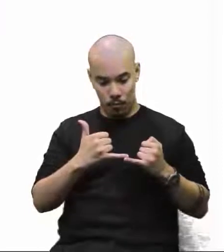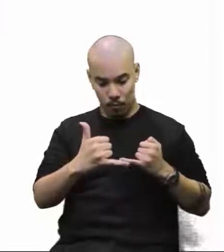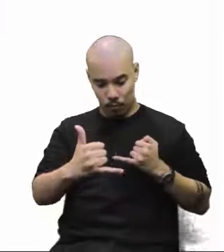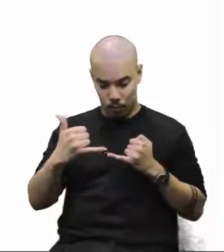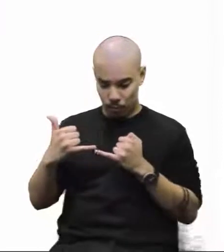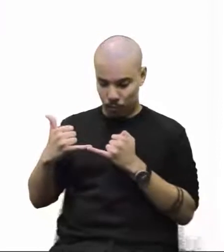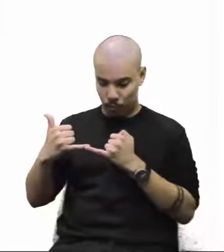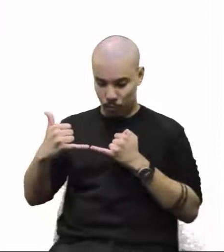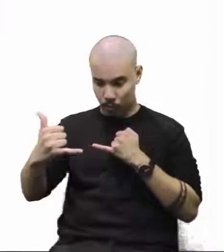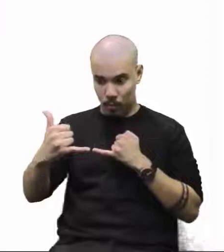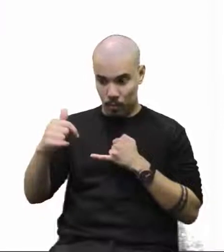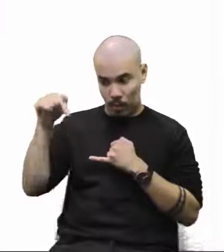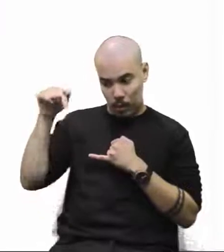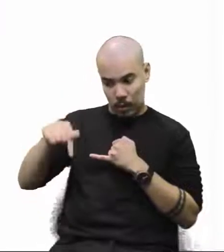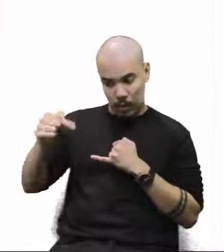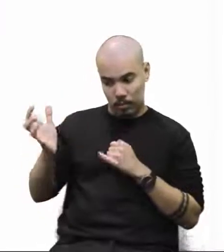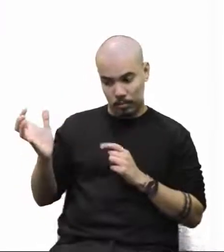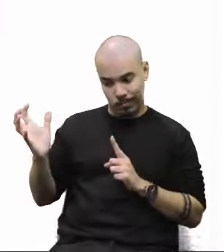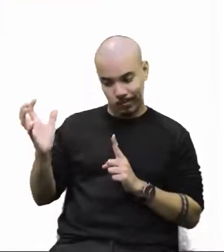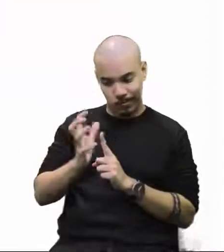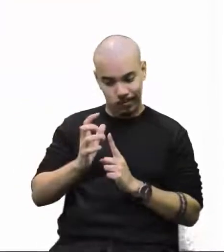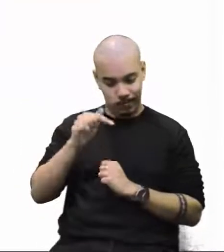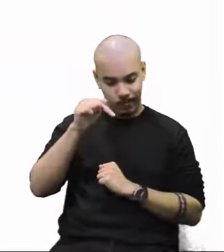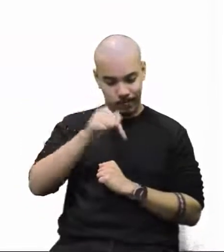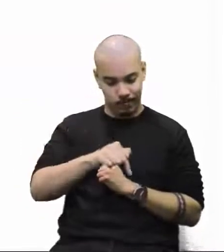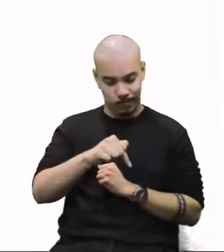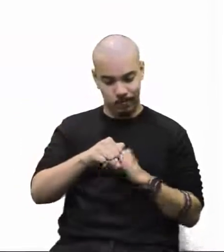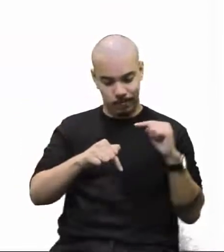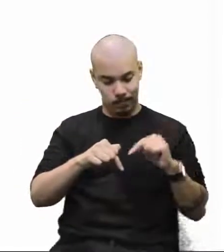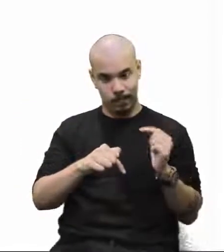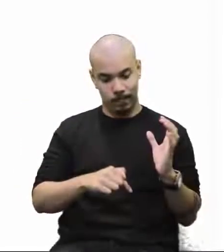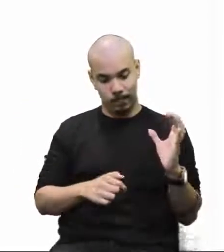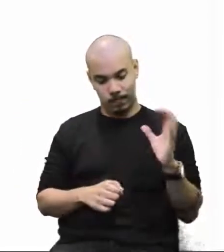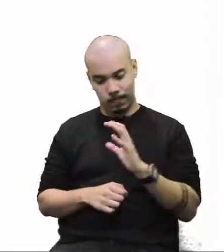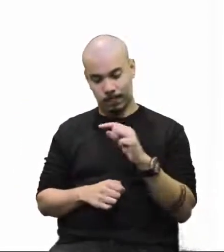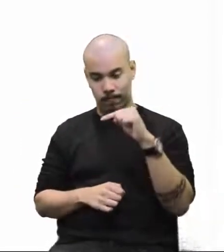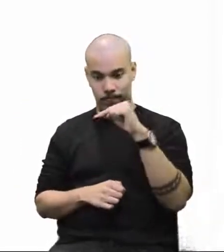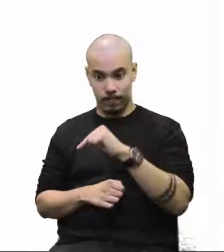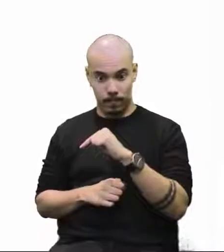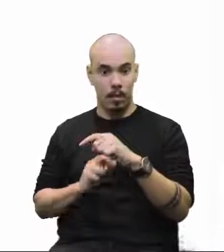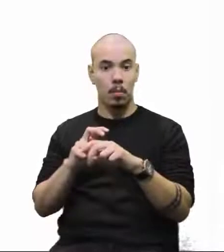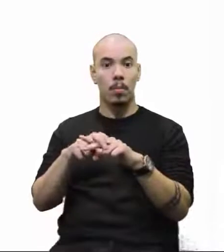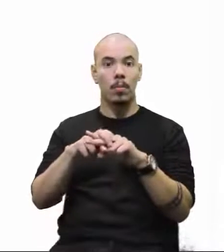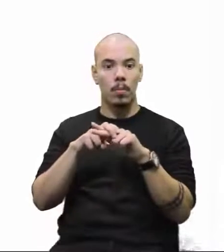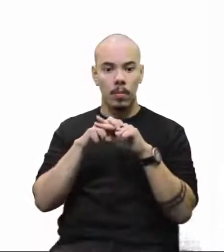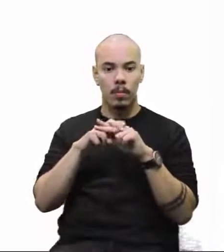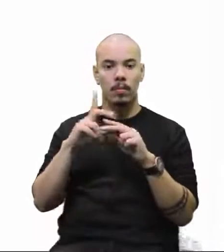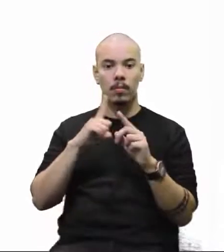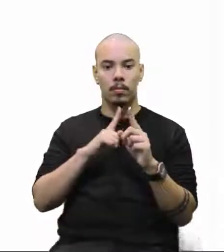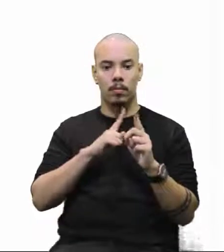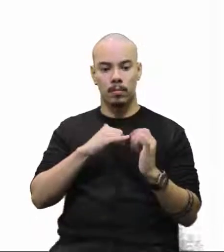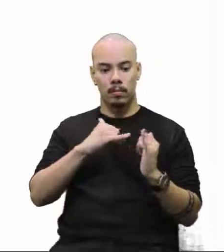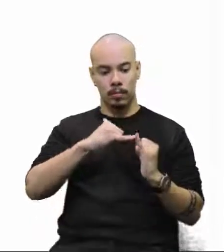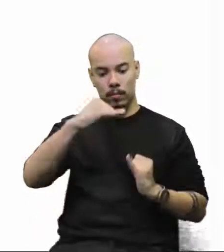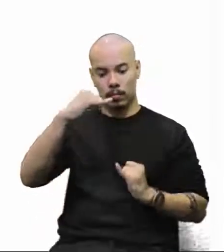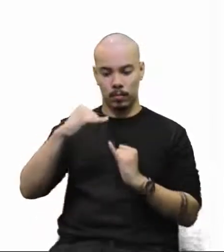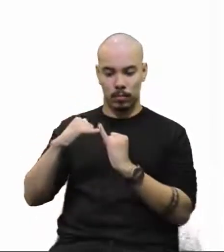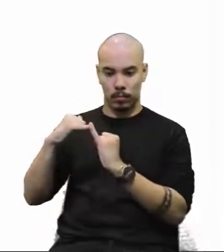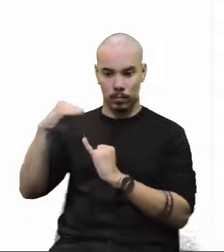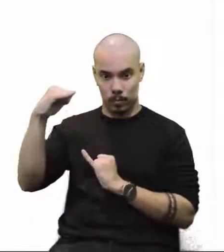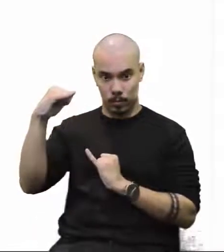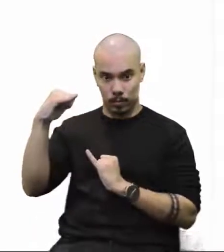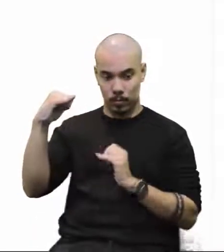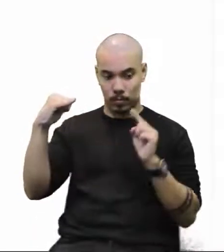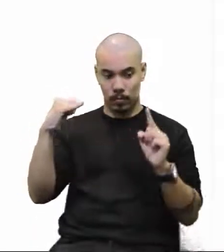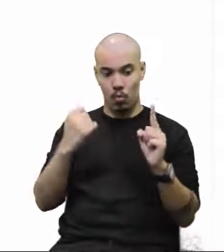justamente. Vai girar e vai afetar ali. Por isso está falando, ó, nos pontos em que está o outro condutor. Então, o